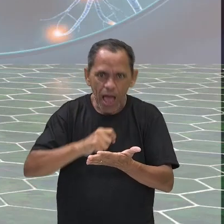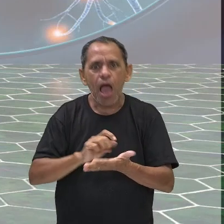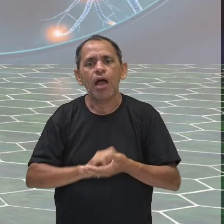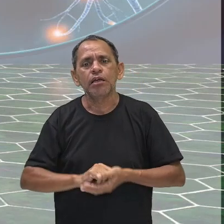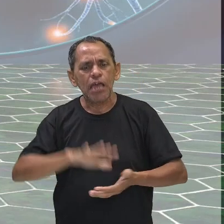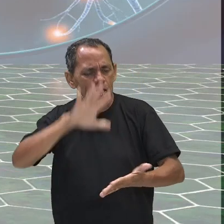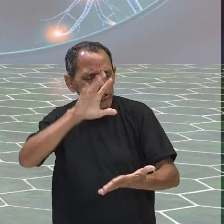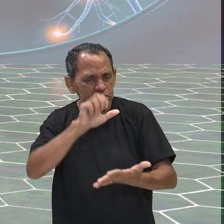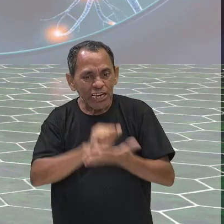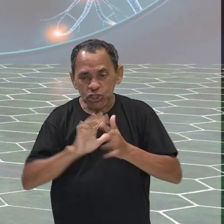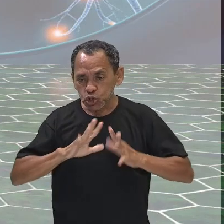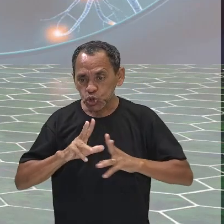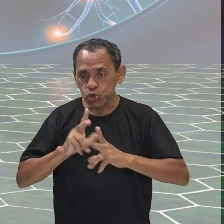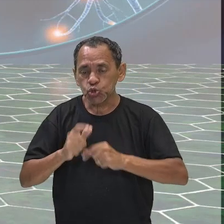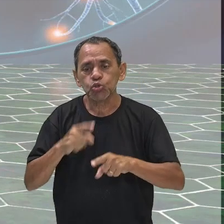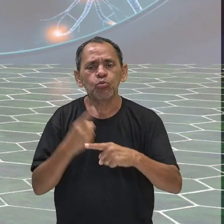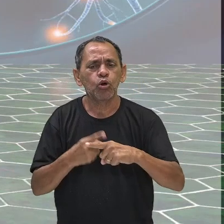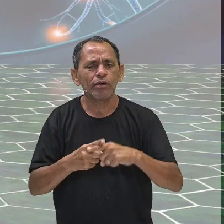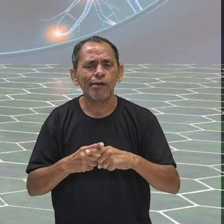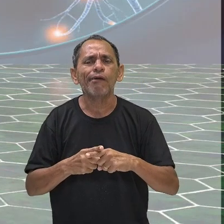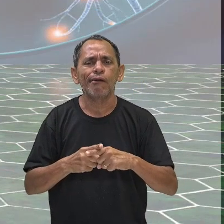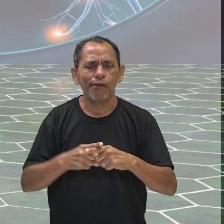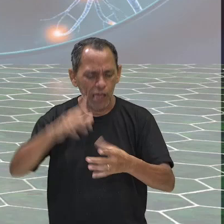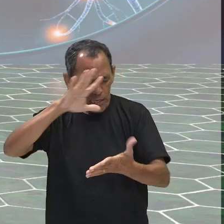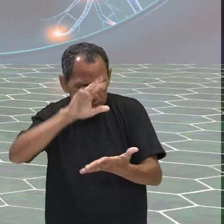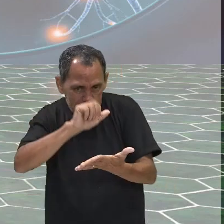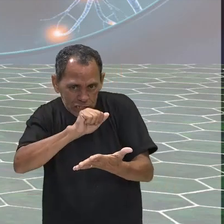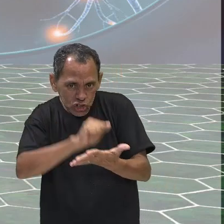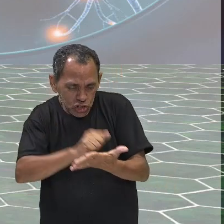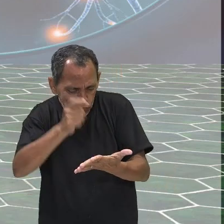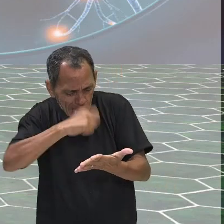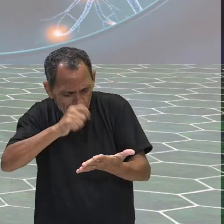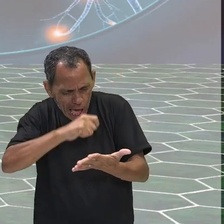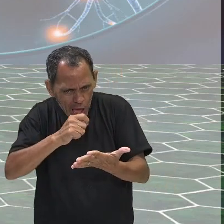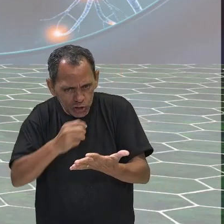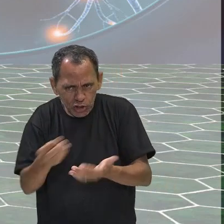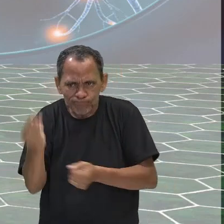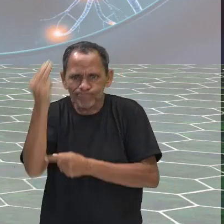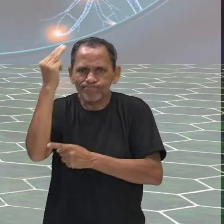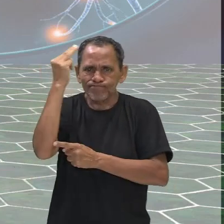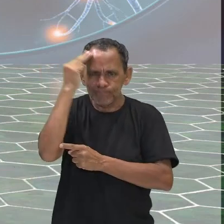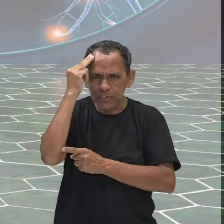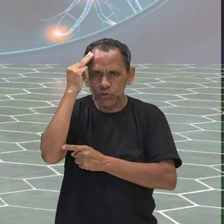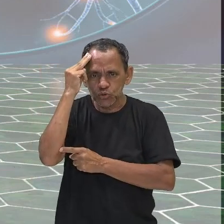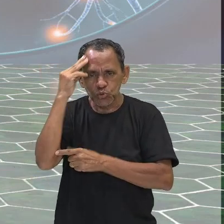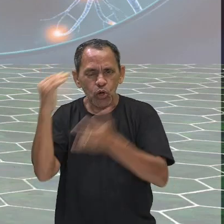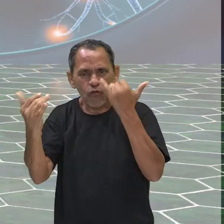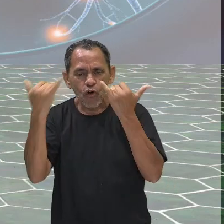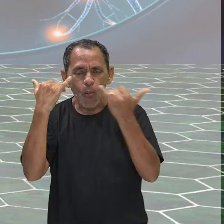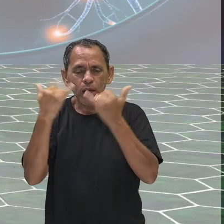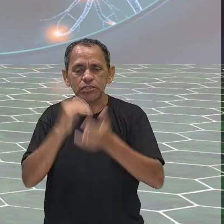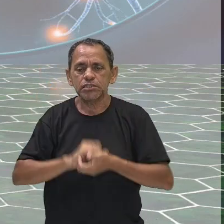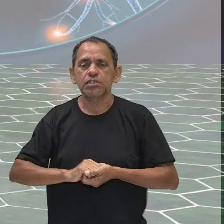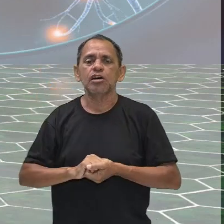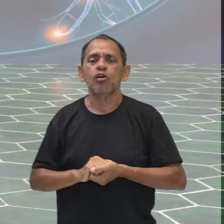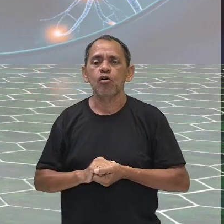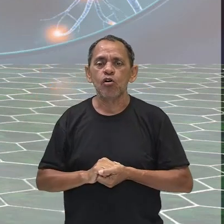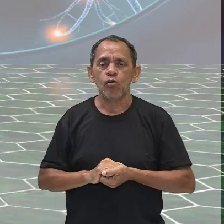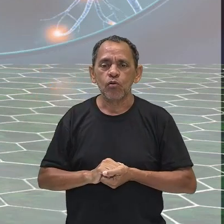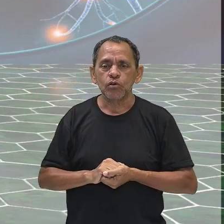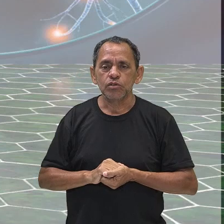anotações. E essas anotações ajudam na fixação, ajudam a você fotografar com a sua mente,